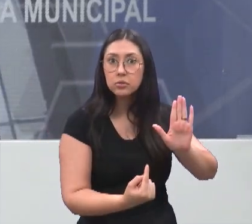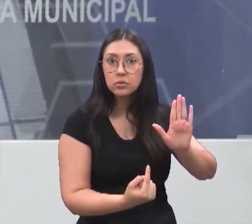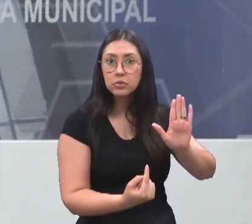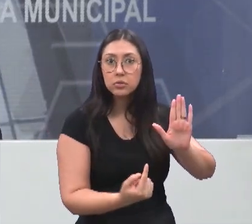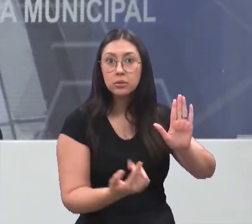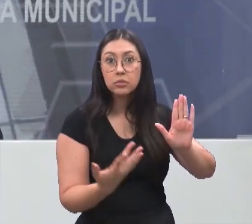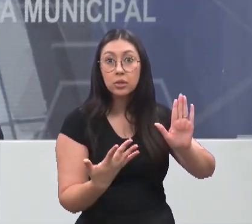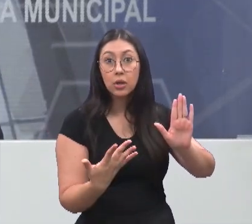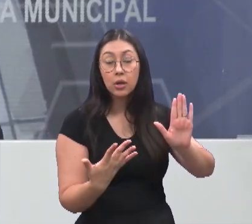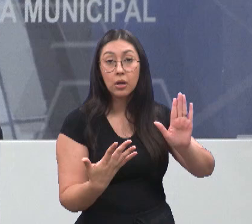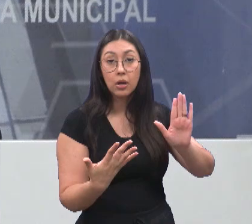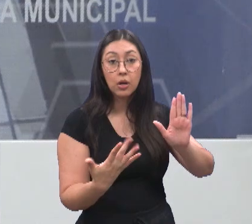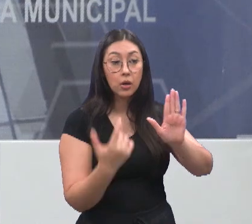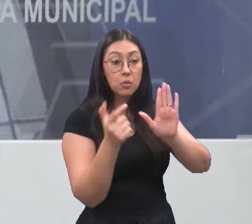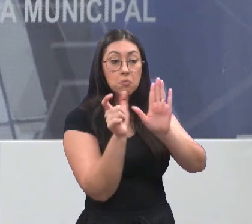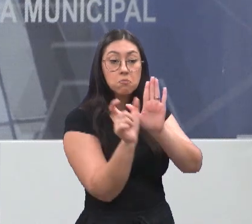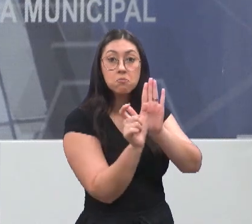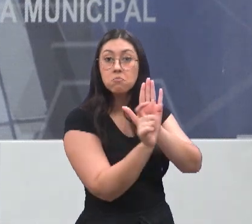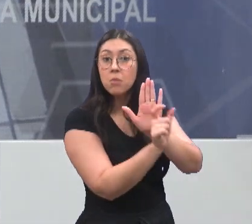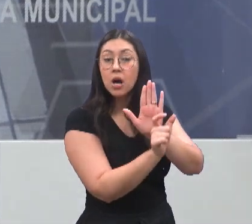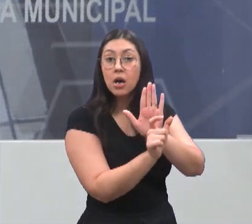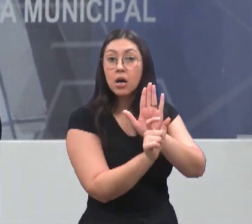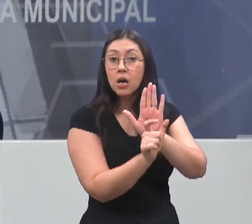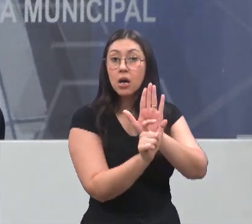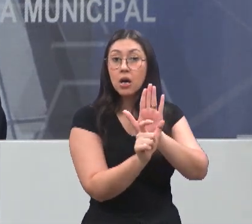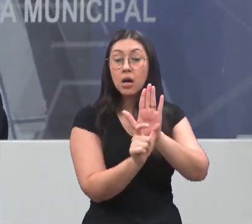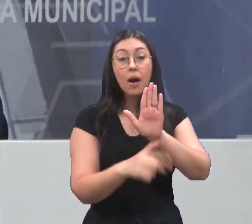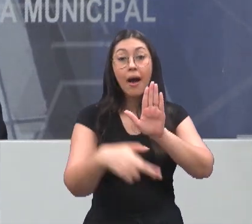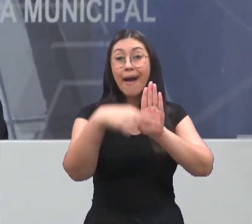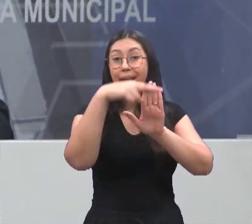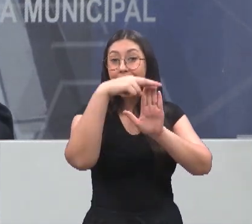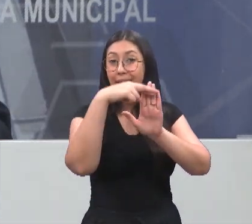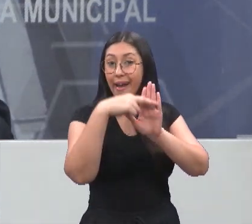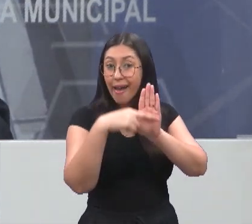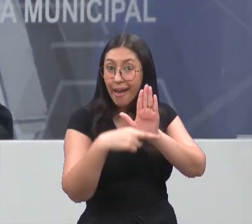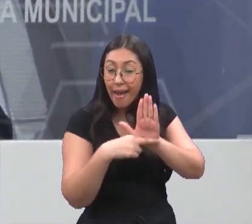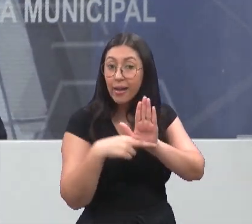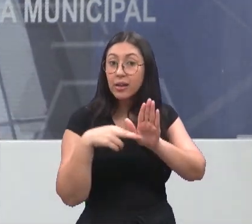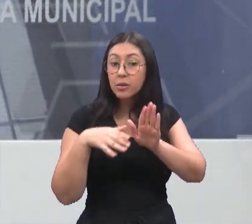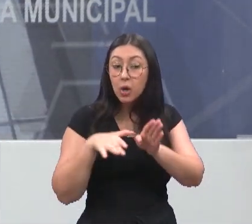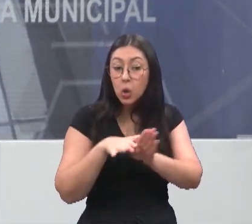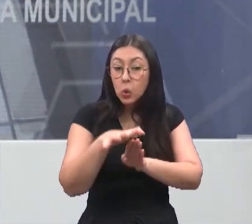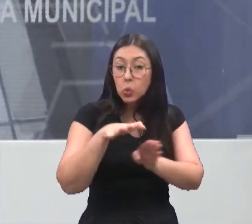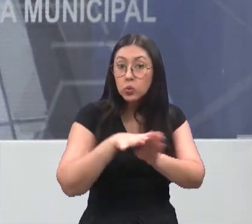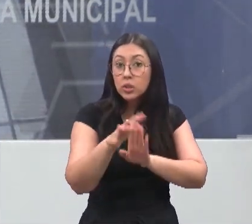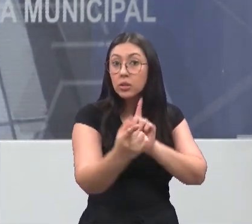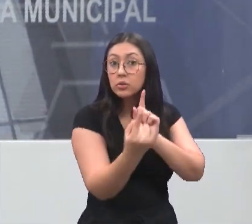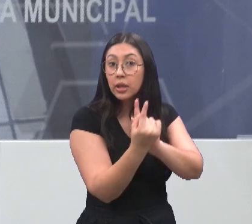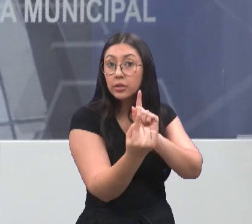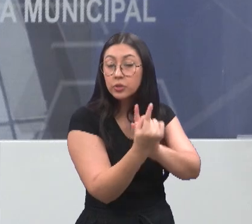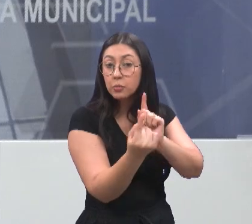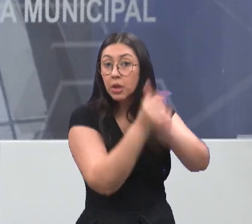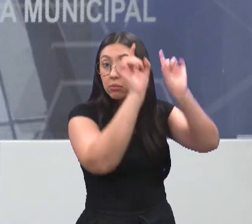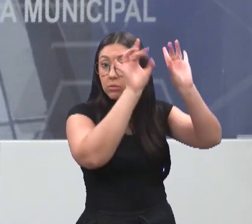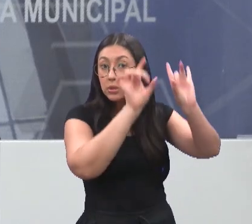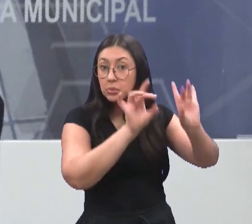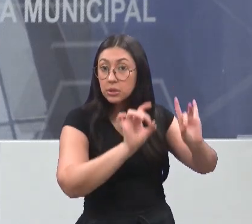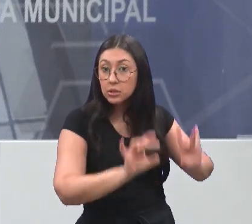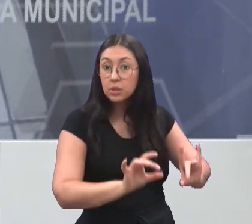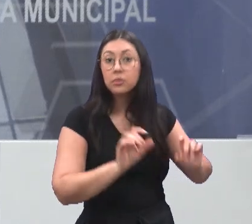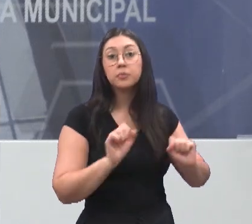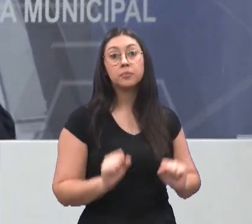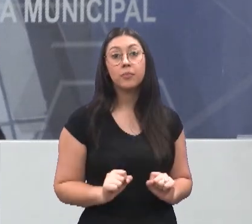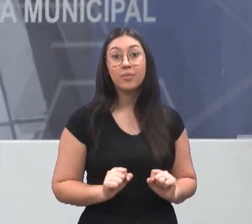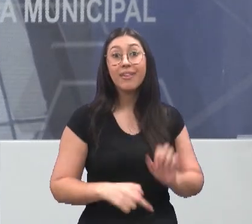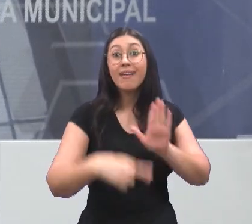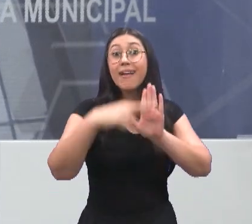repetir as palavras, estabelecimento de princípios norteadores para o atendimento especializado.